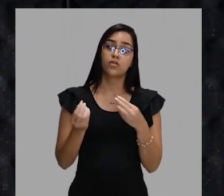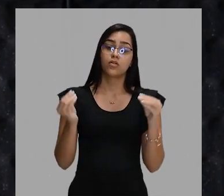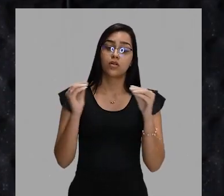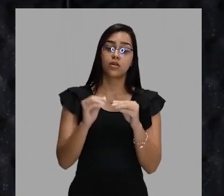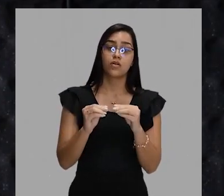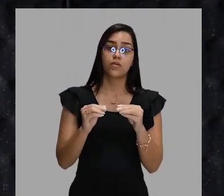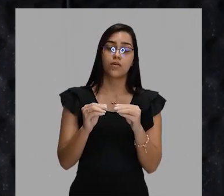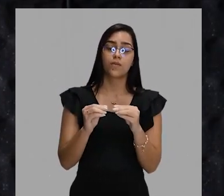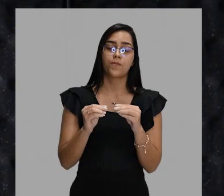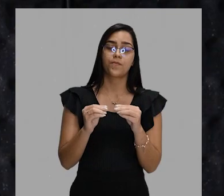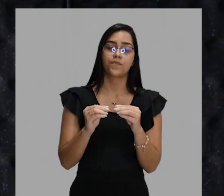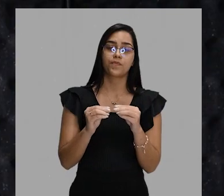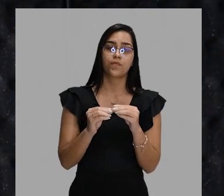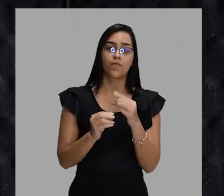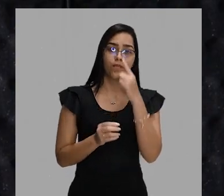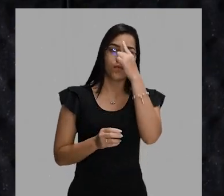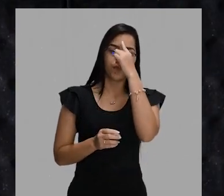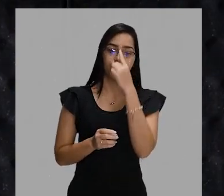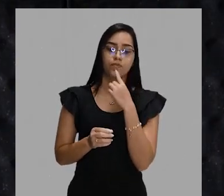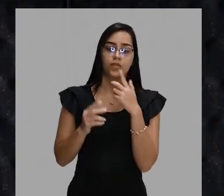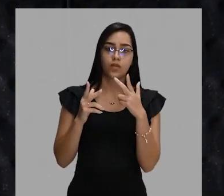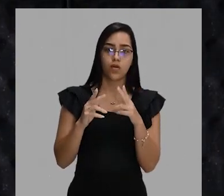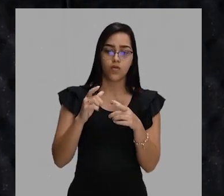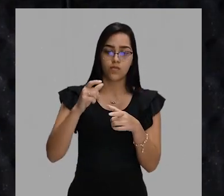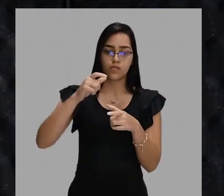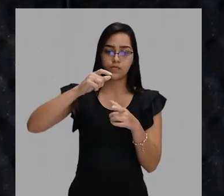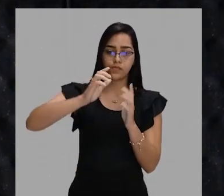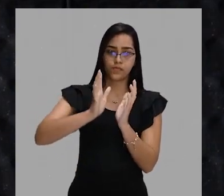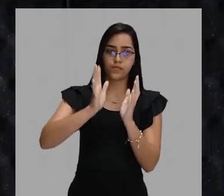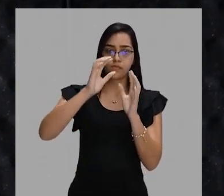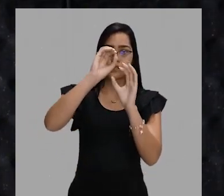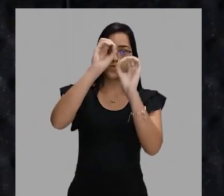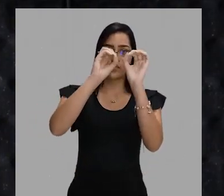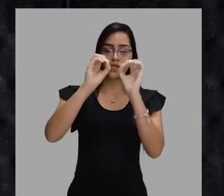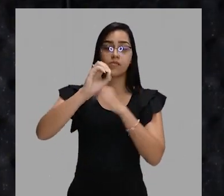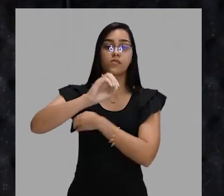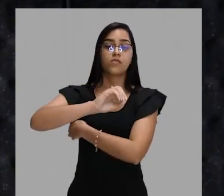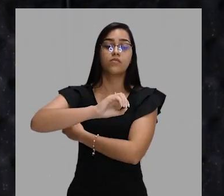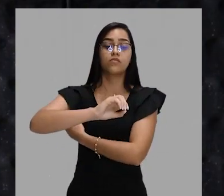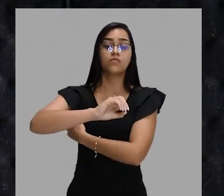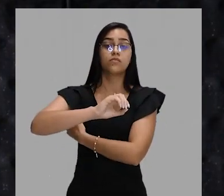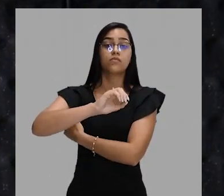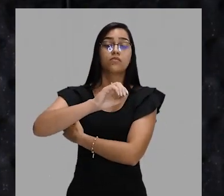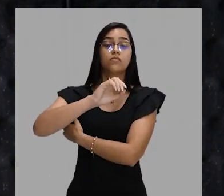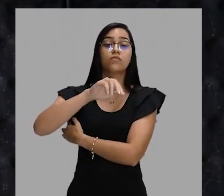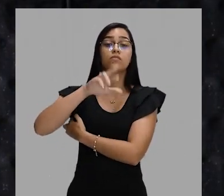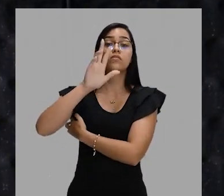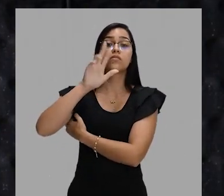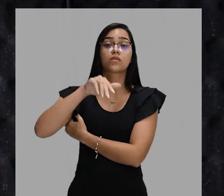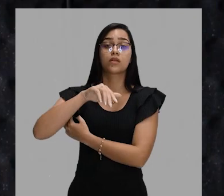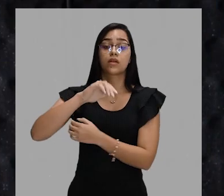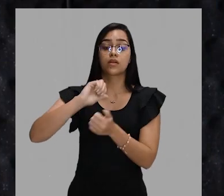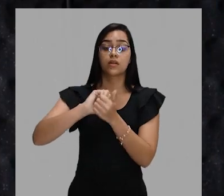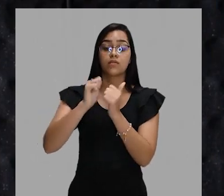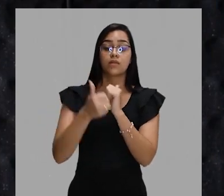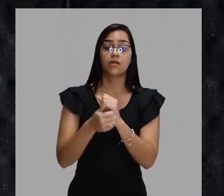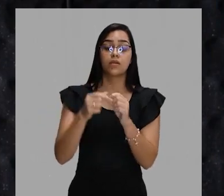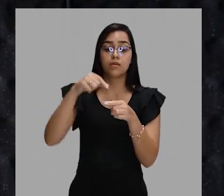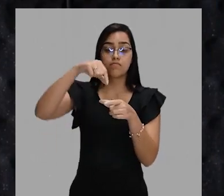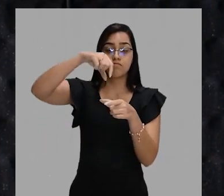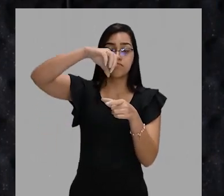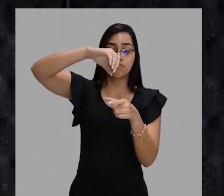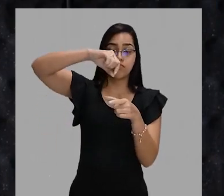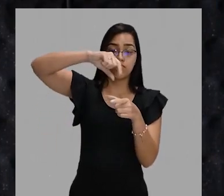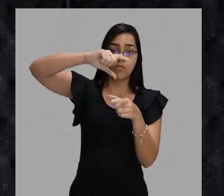essa figurinha aqui, como se fosse um funil, né? Quem é que está adaptado para passar nesse buraquinho